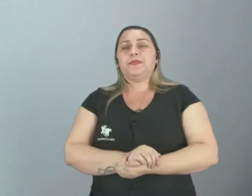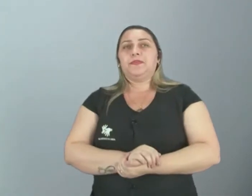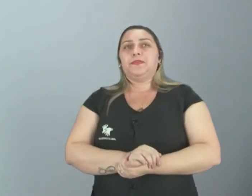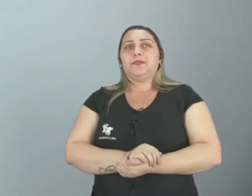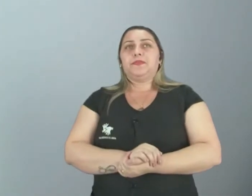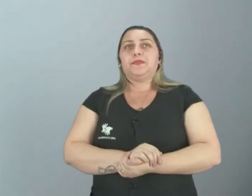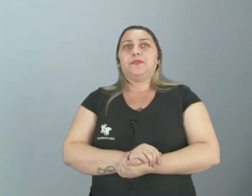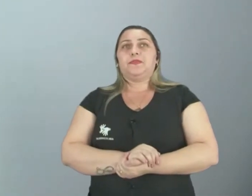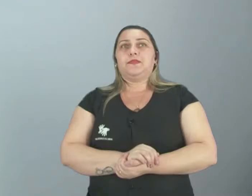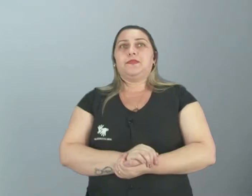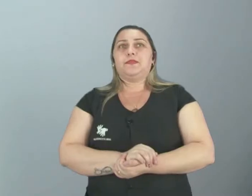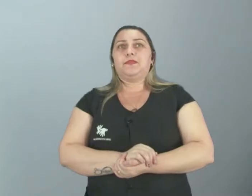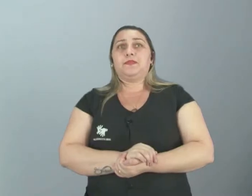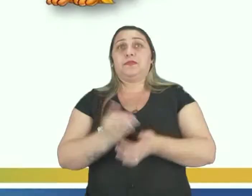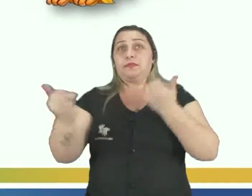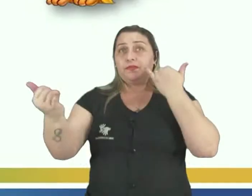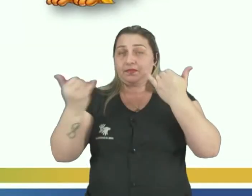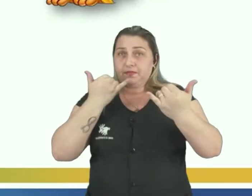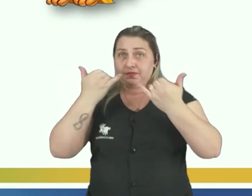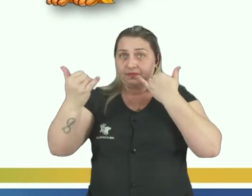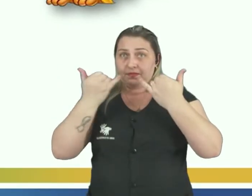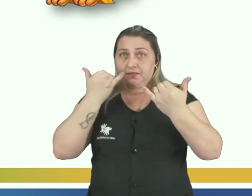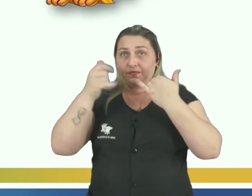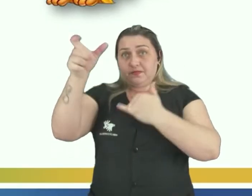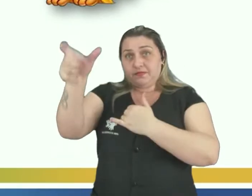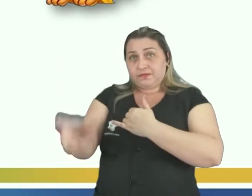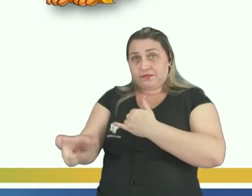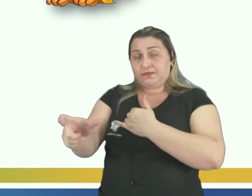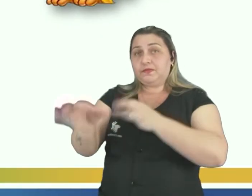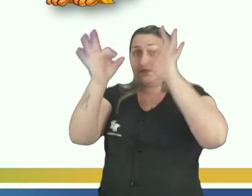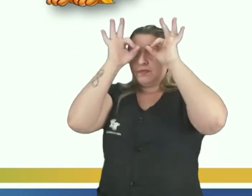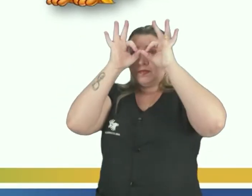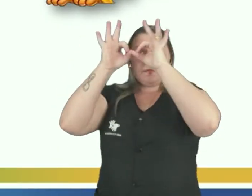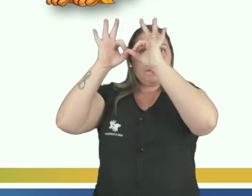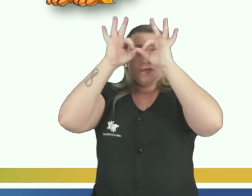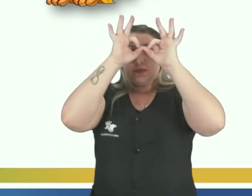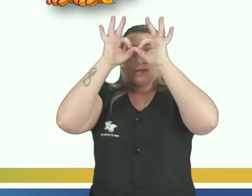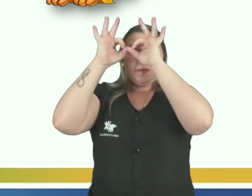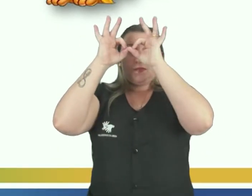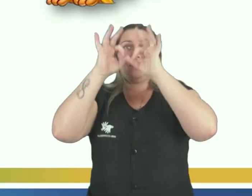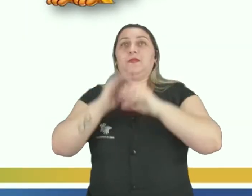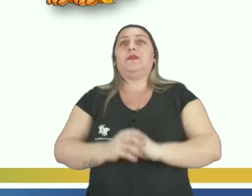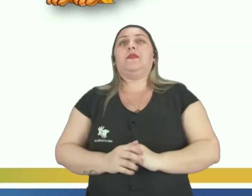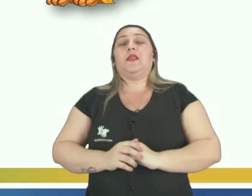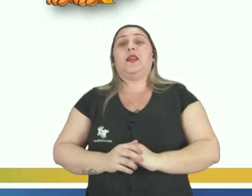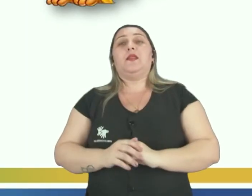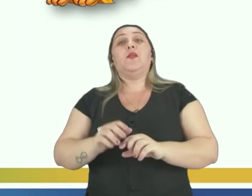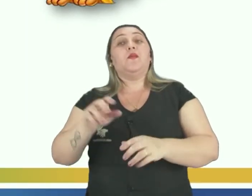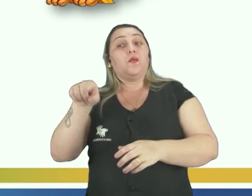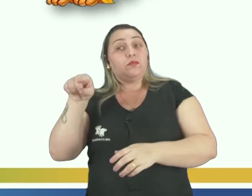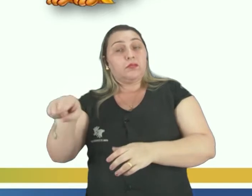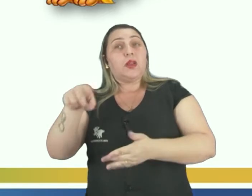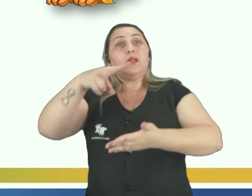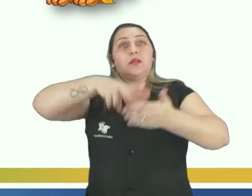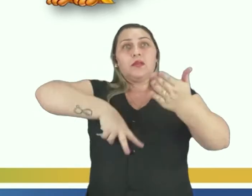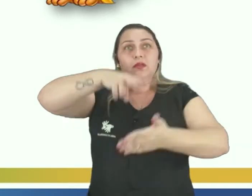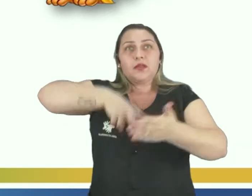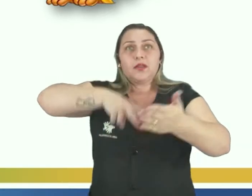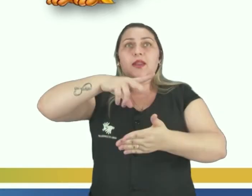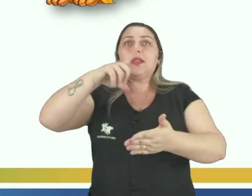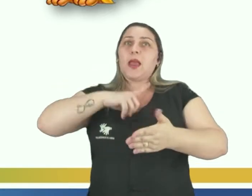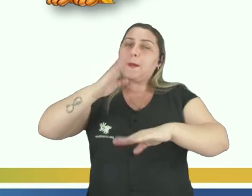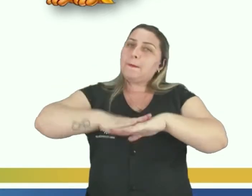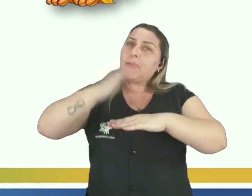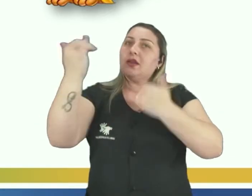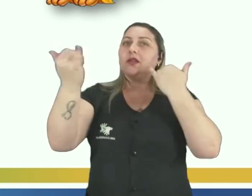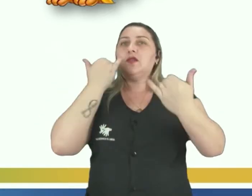função dessa entrevista? Ela tem a função de informar mais sobre o entrevistado, no caso a coruja, a fim de que você que esteja lendo tenha